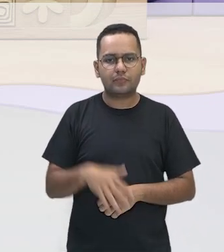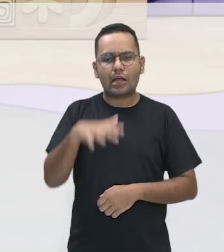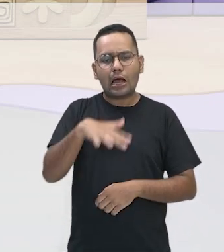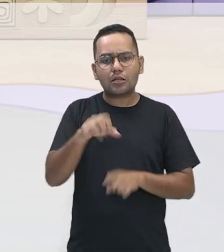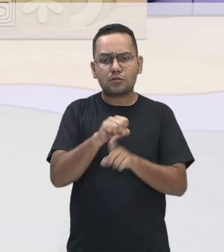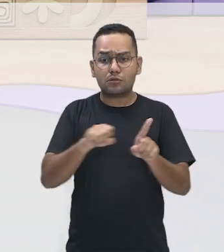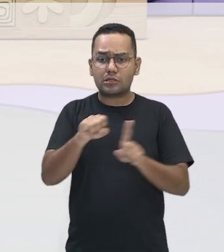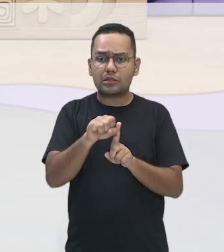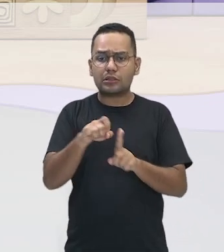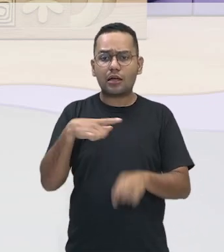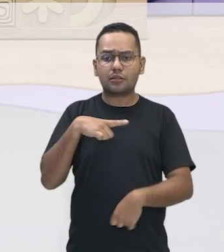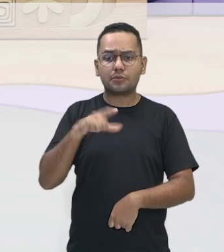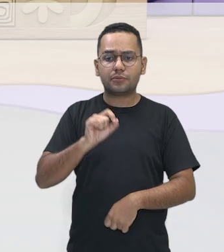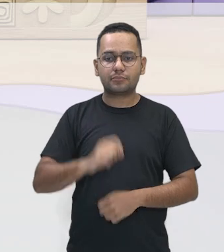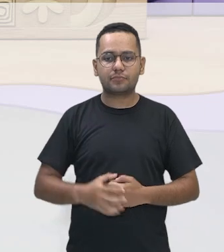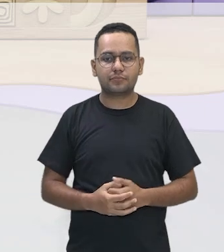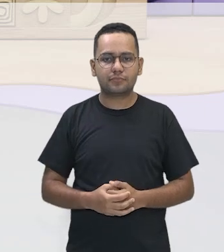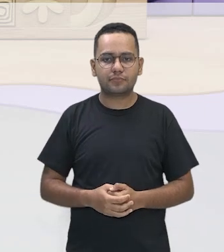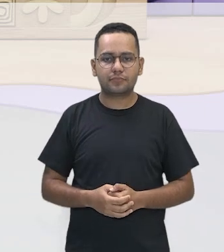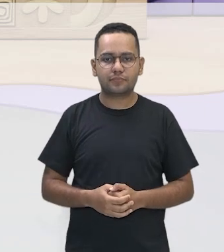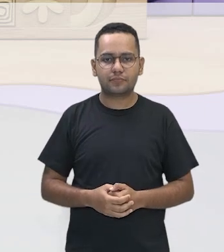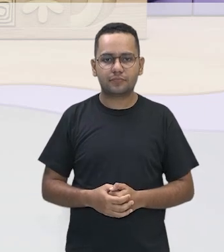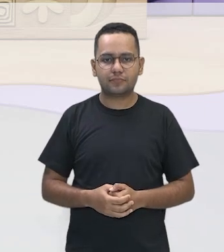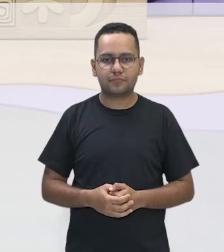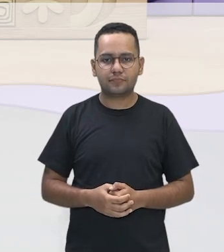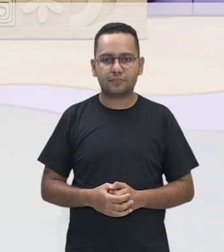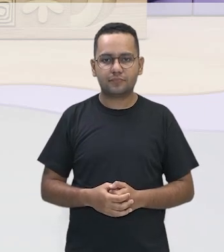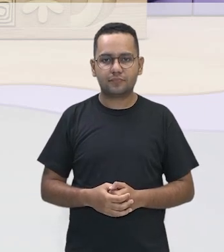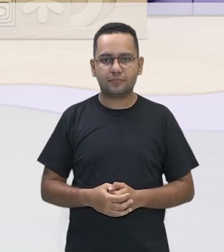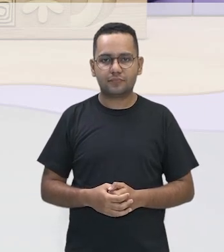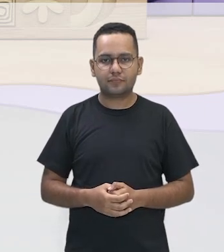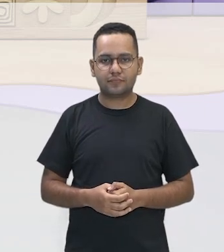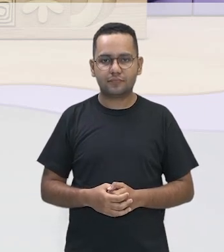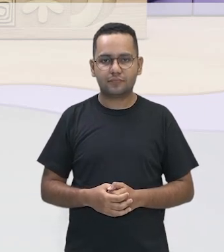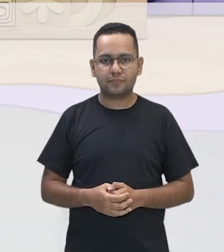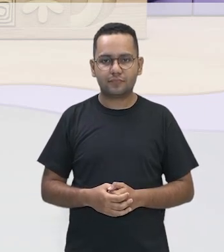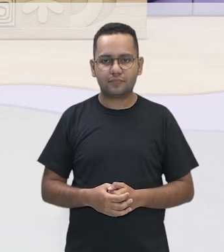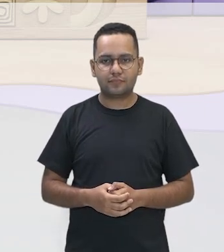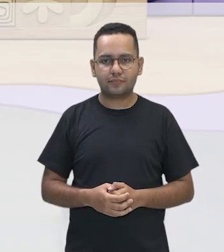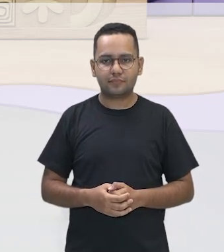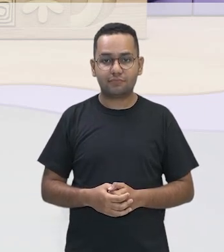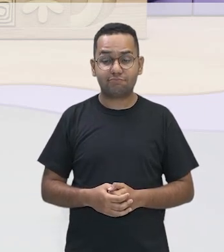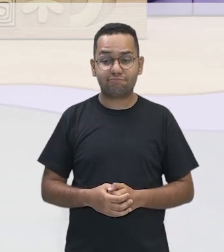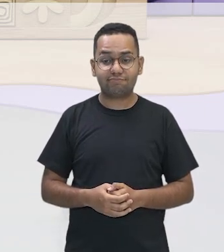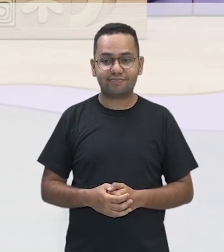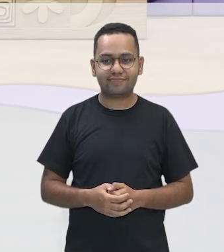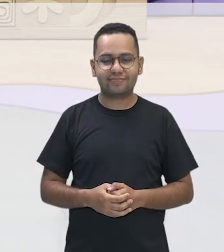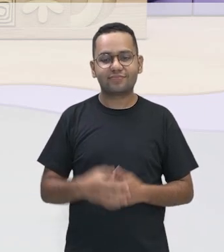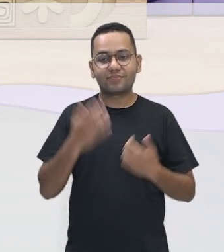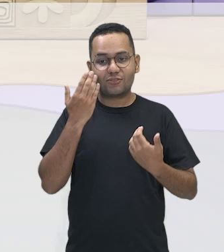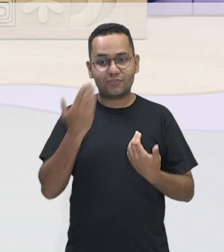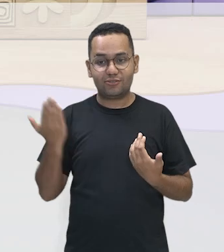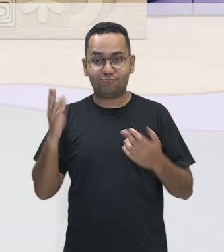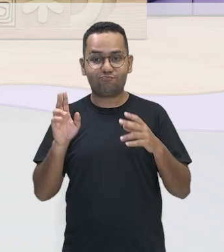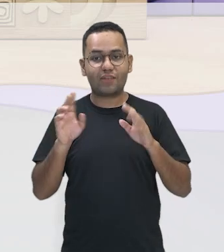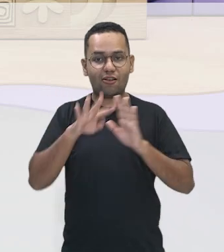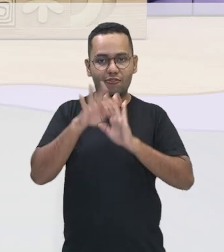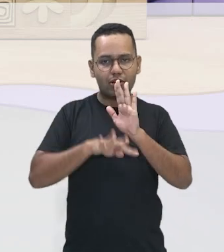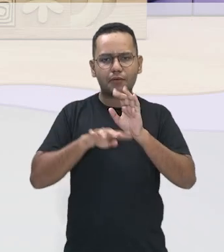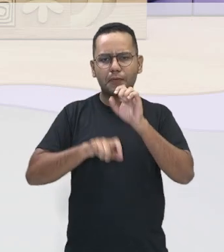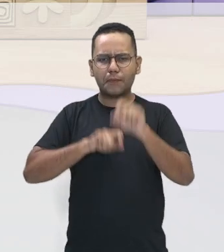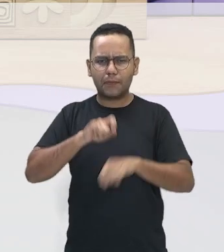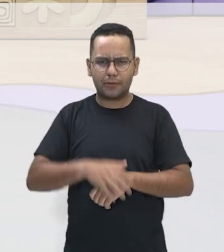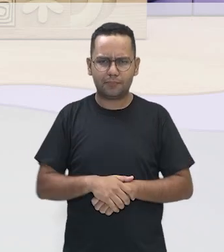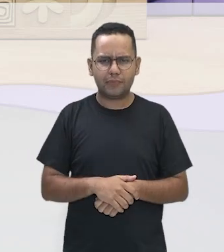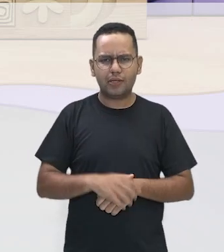reflexão. A nossa sociedade vive uma noite no mundo, não por causa da falta de Deus, mas porque